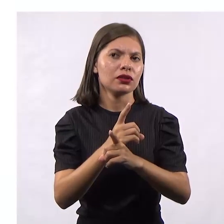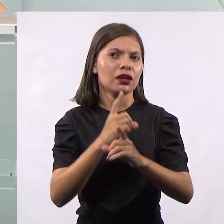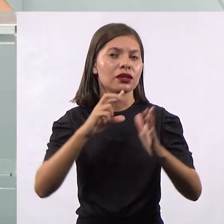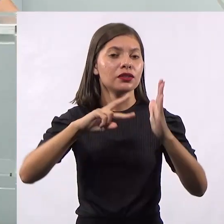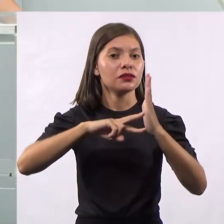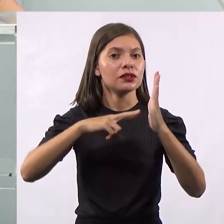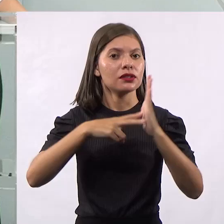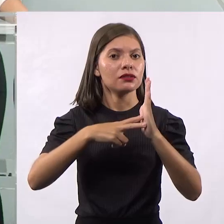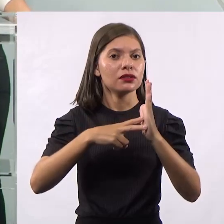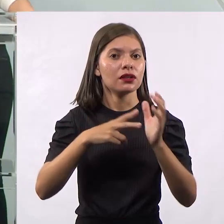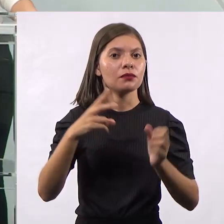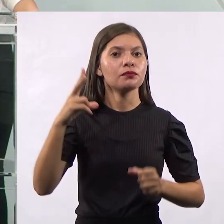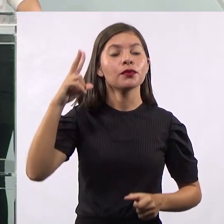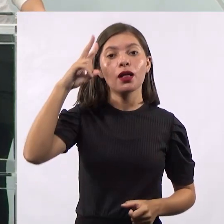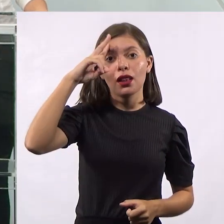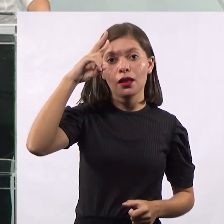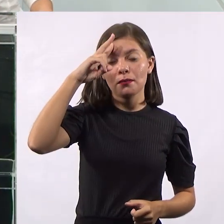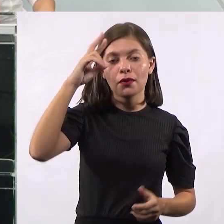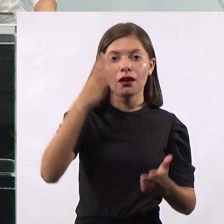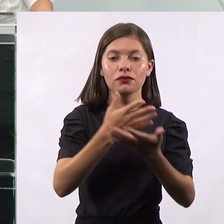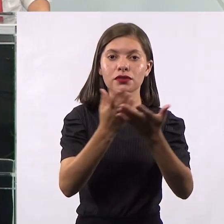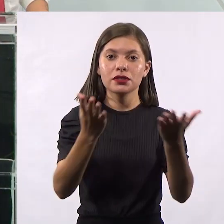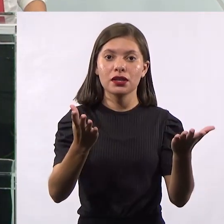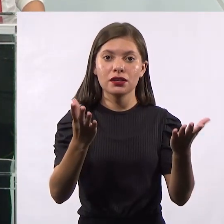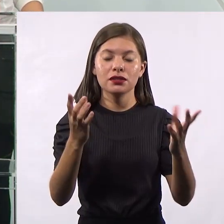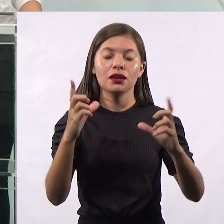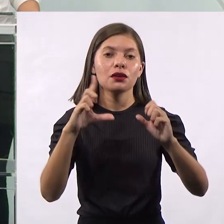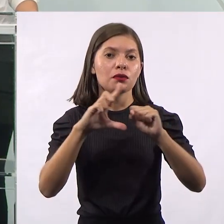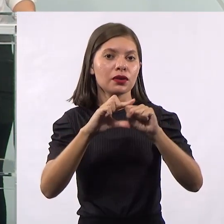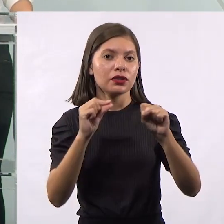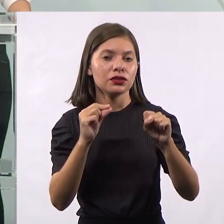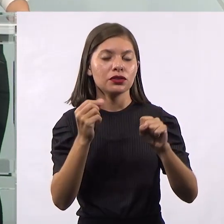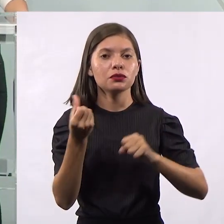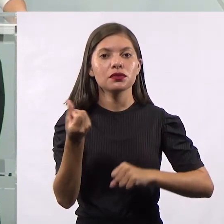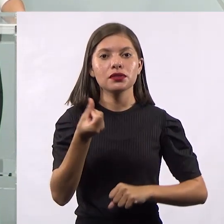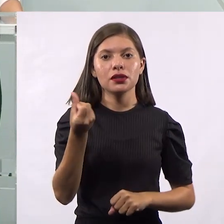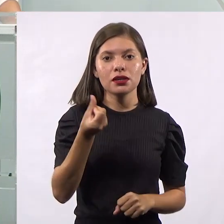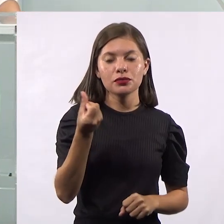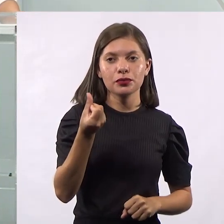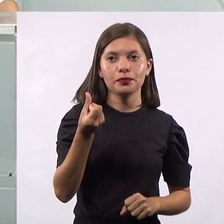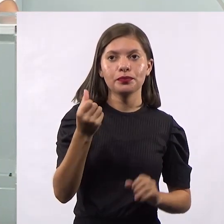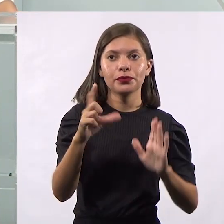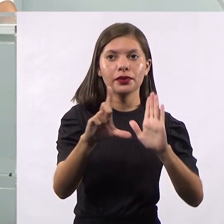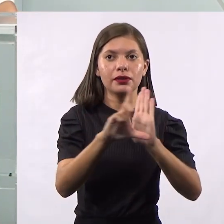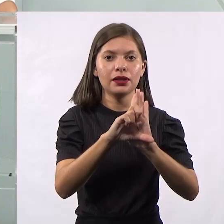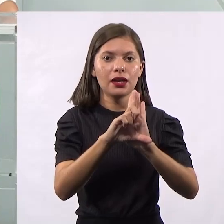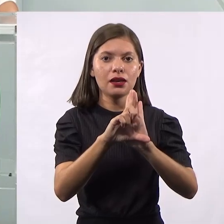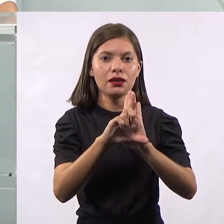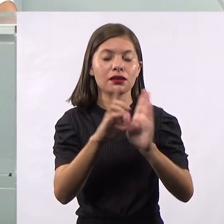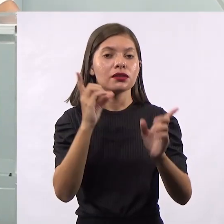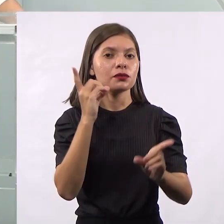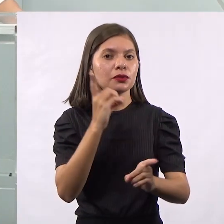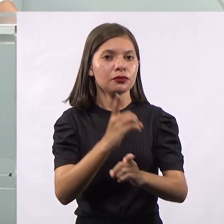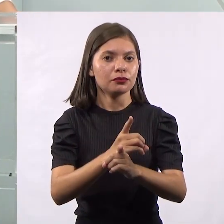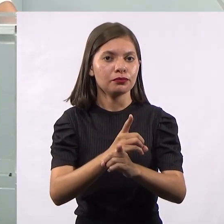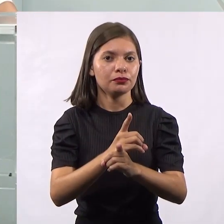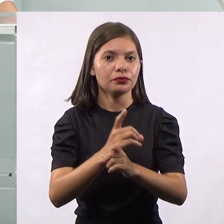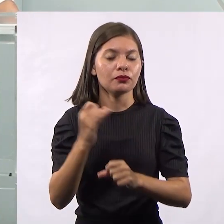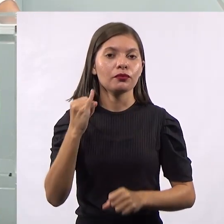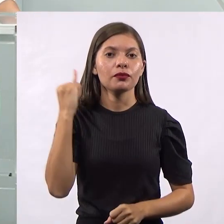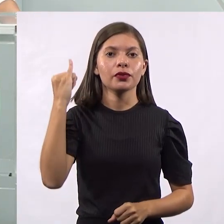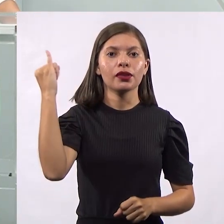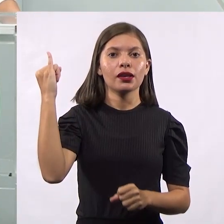eu até relembrar vocês aqui. O artigo 6º da 14.133 é onde vocês vão encontrar os